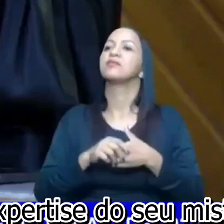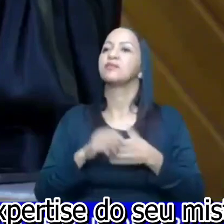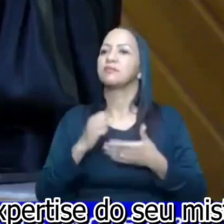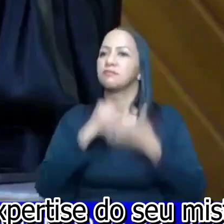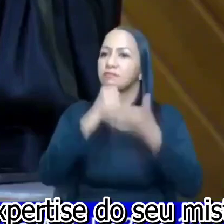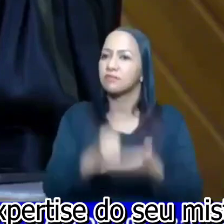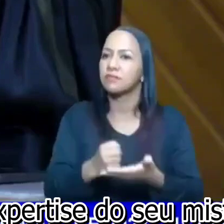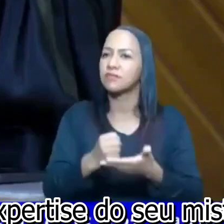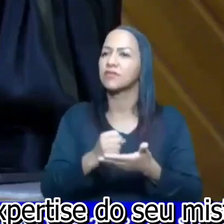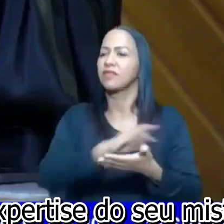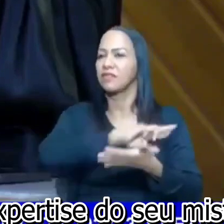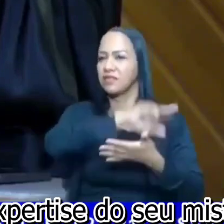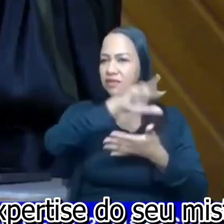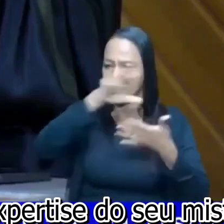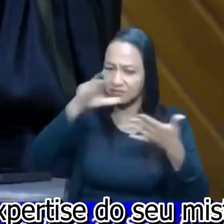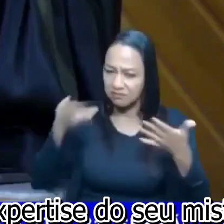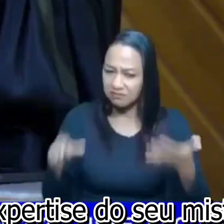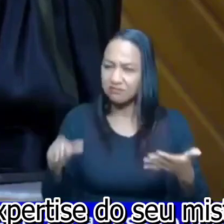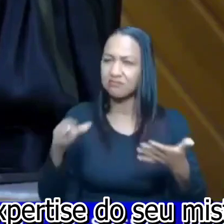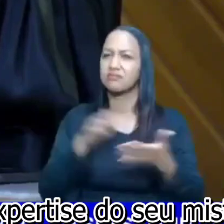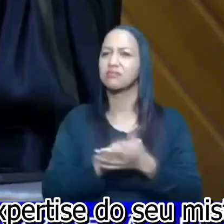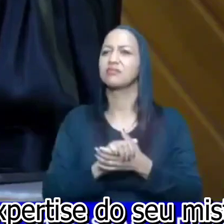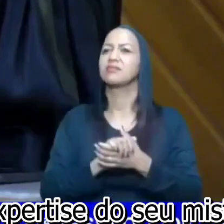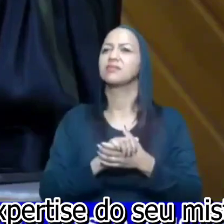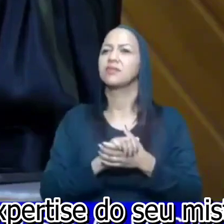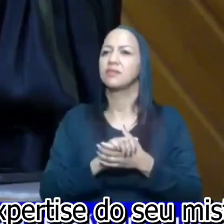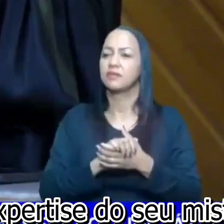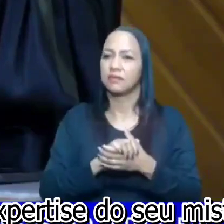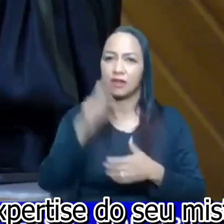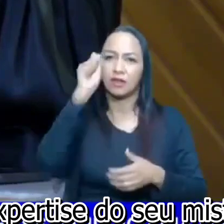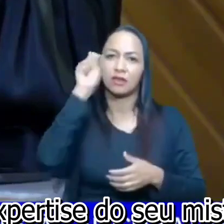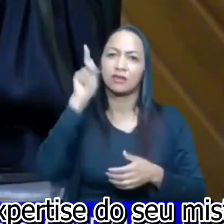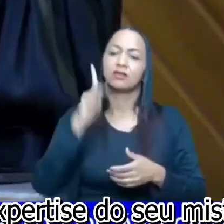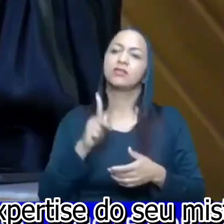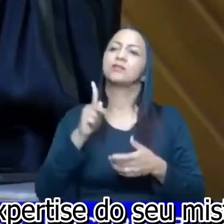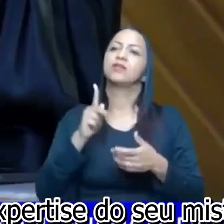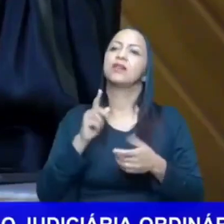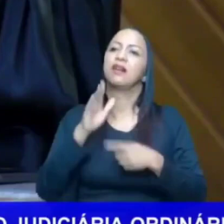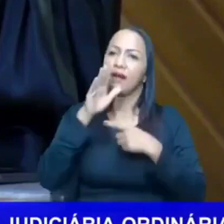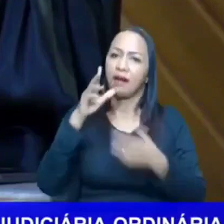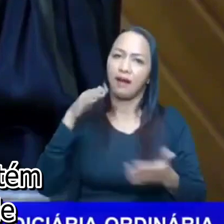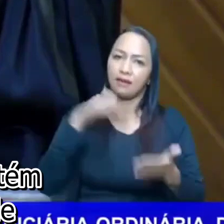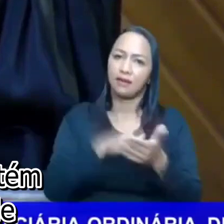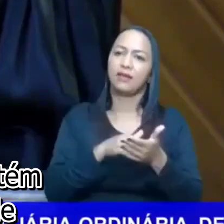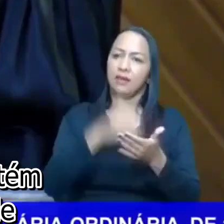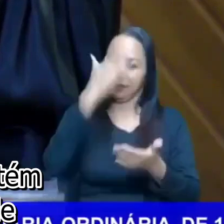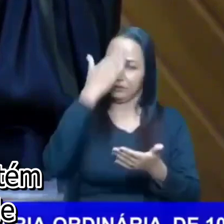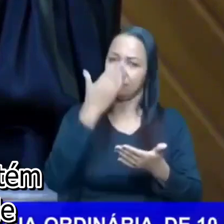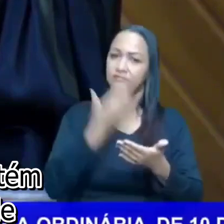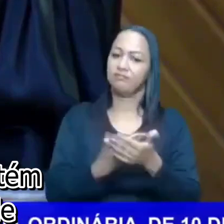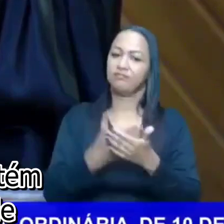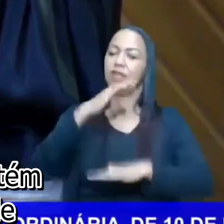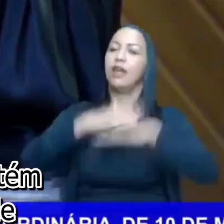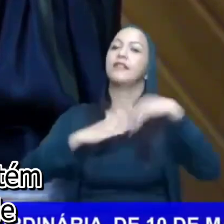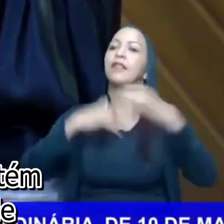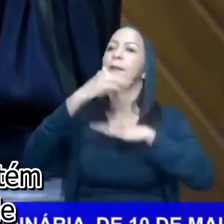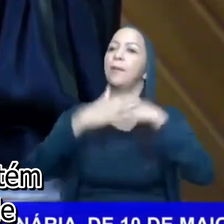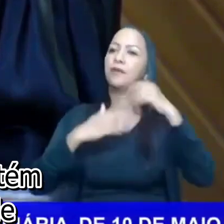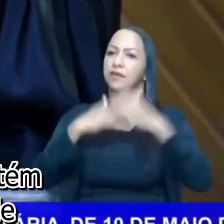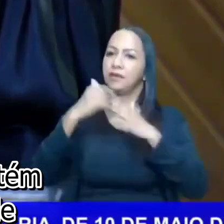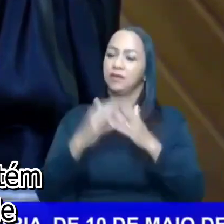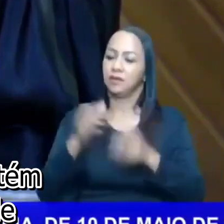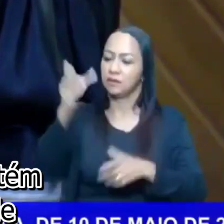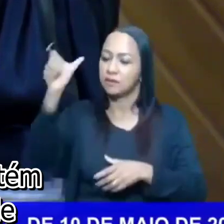por diversos parâmetros, que vai desde a expertise do seu mistério até a confiabilidade do profissional que detém junto ao